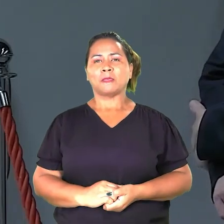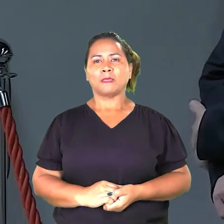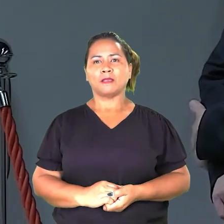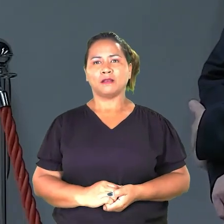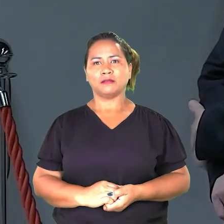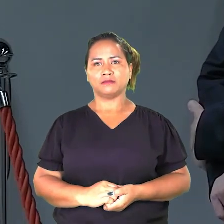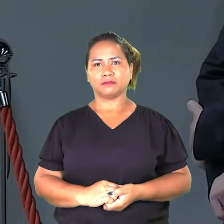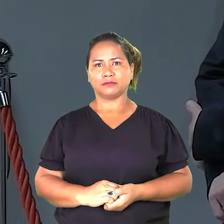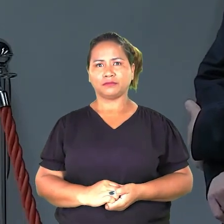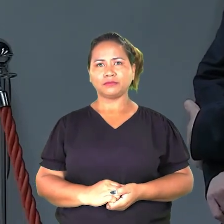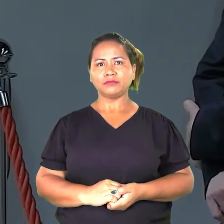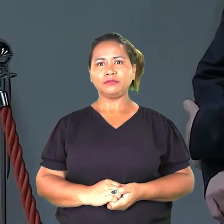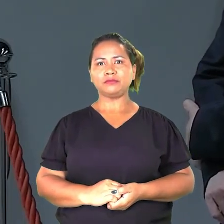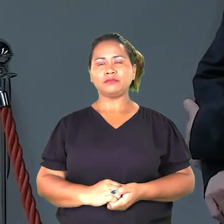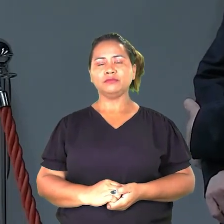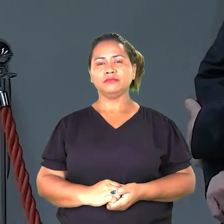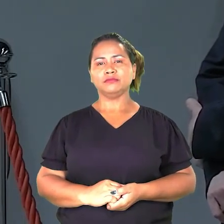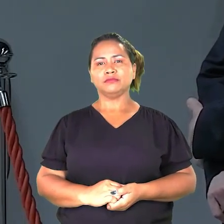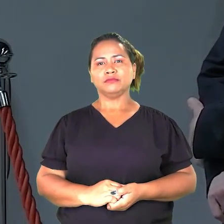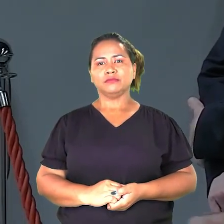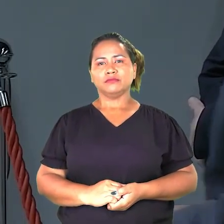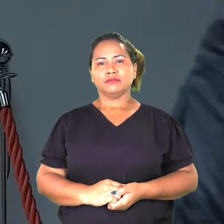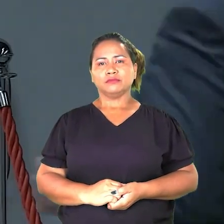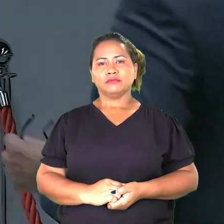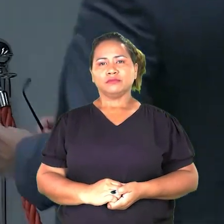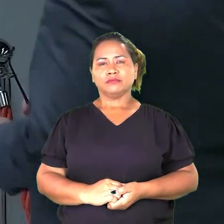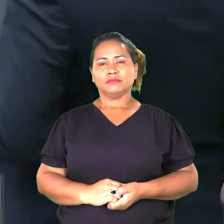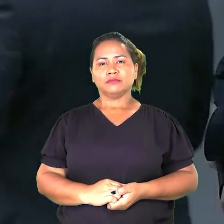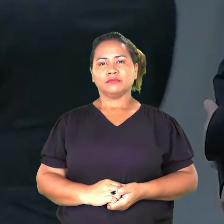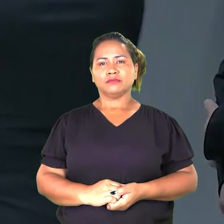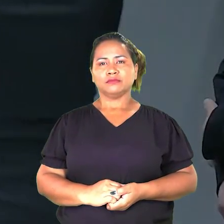de Carvalho Galizia.